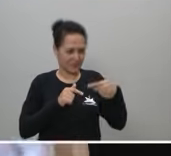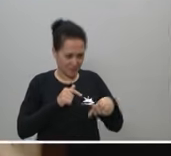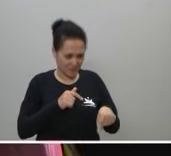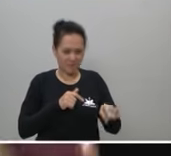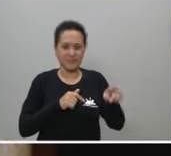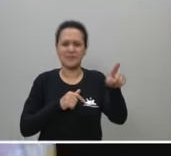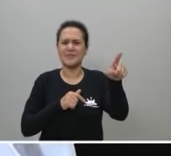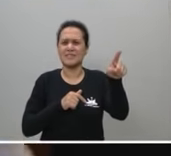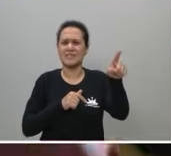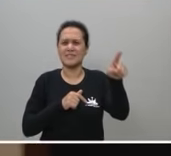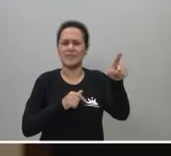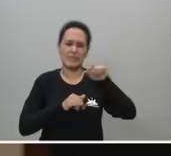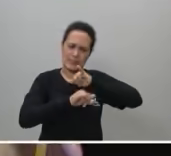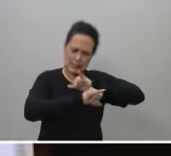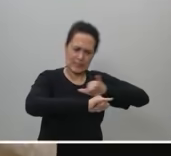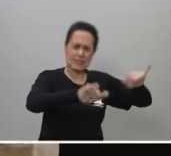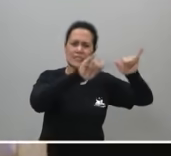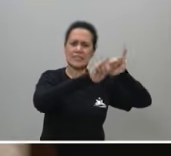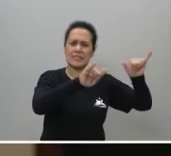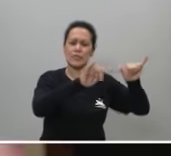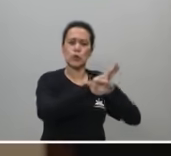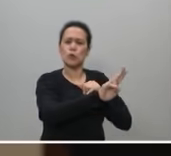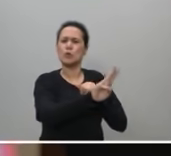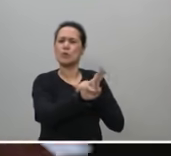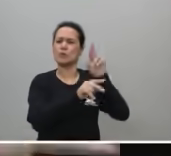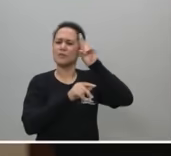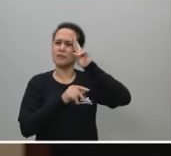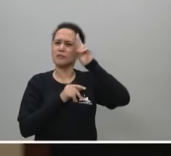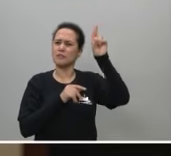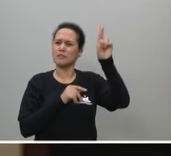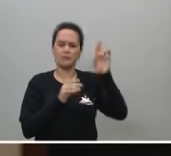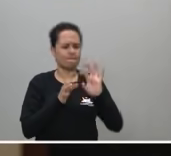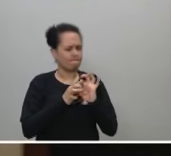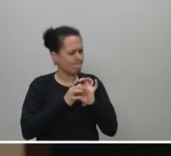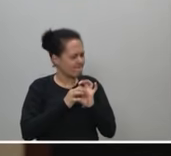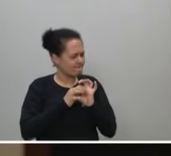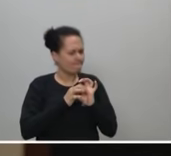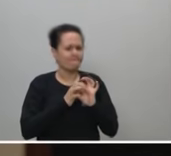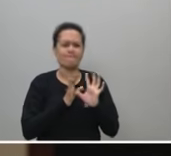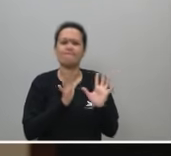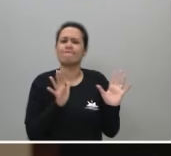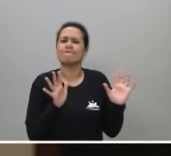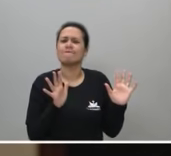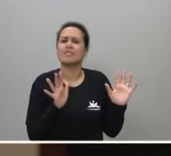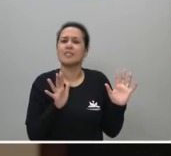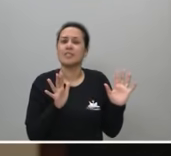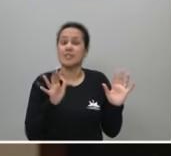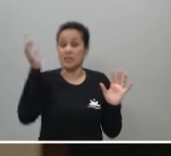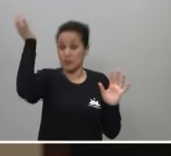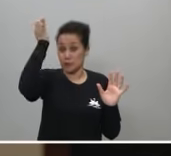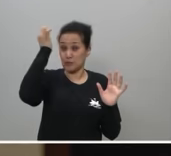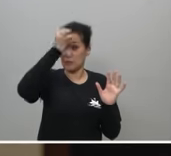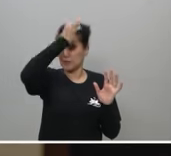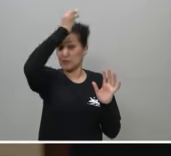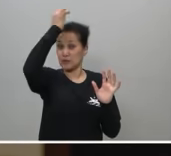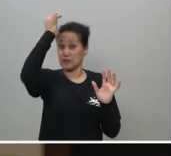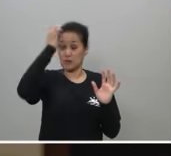se deixa usar pelo Espírito Santo, e aqui você não precisa de